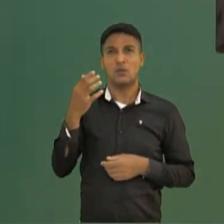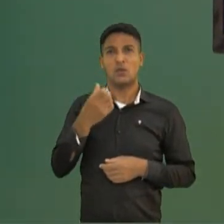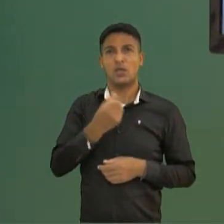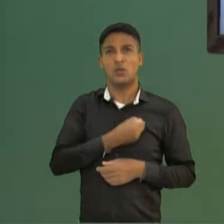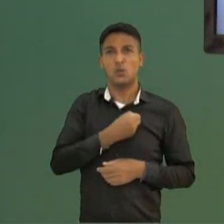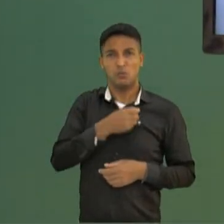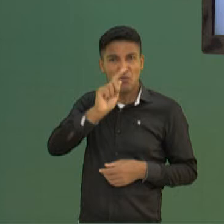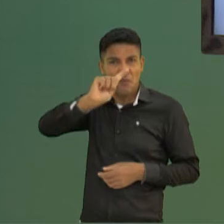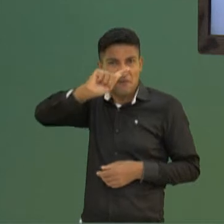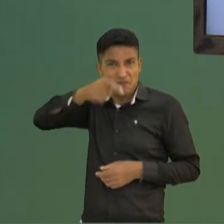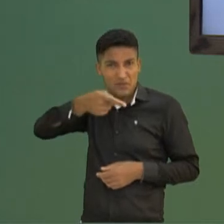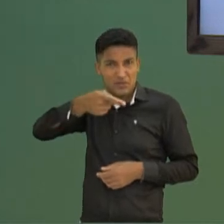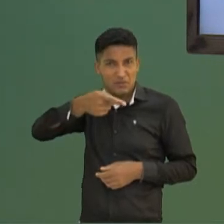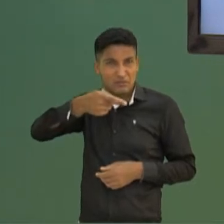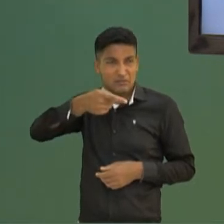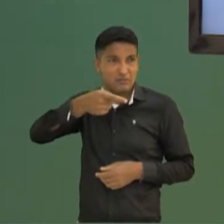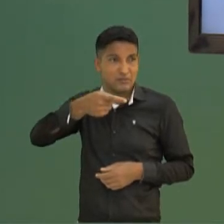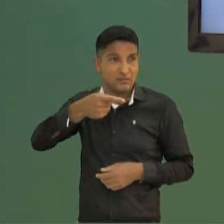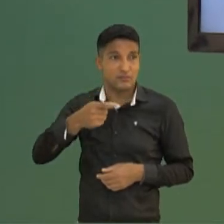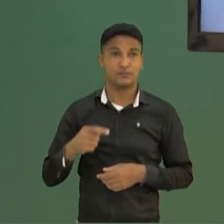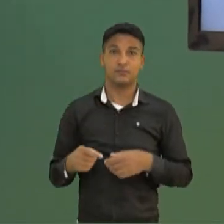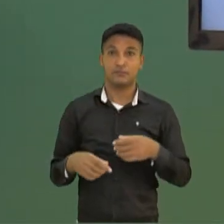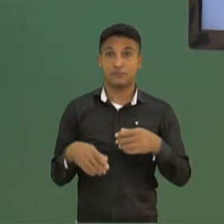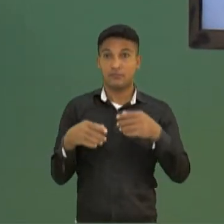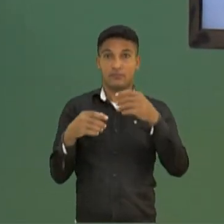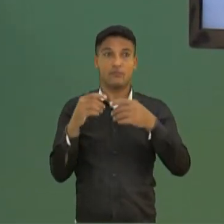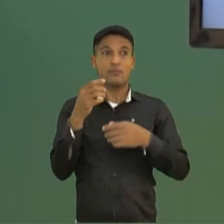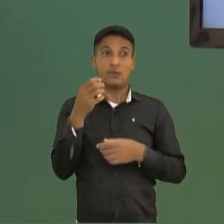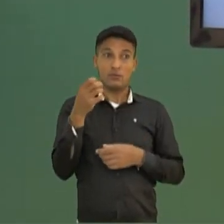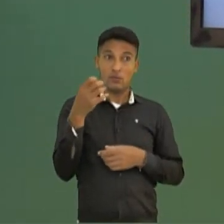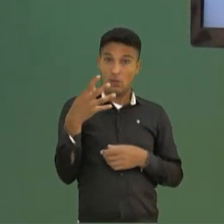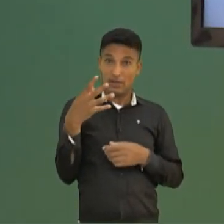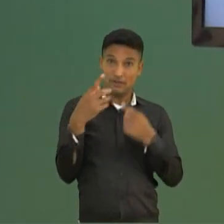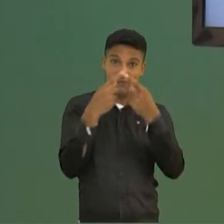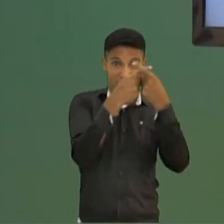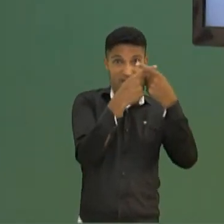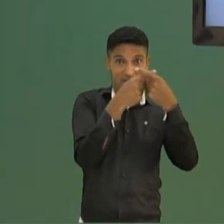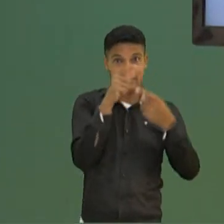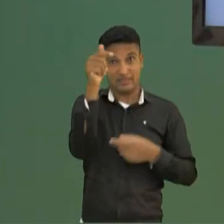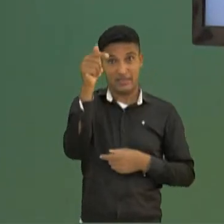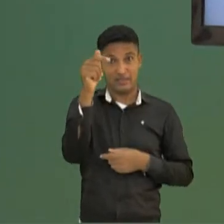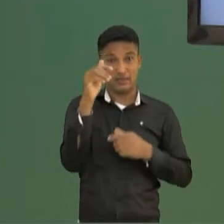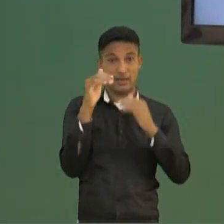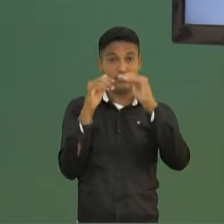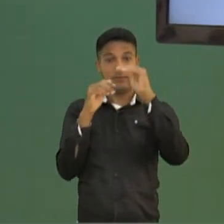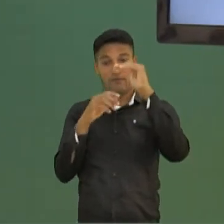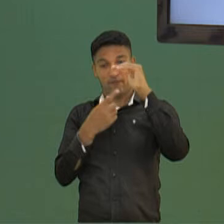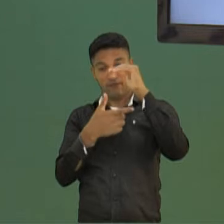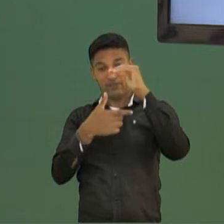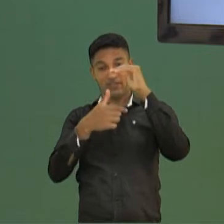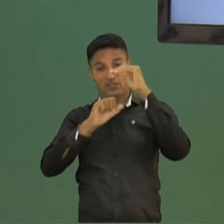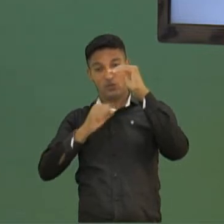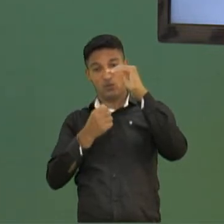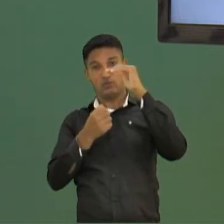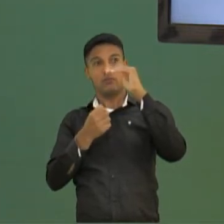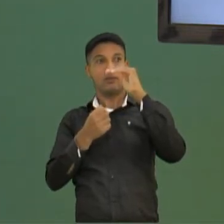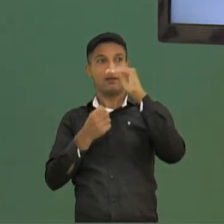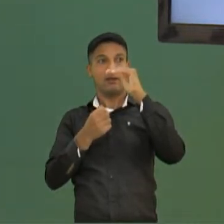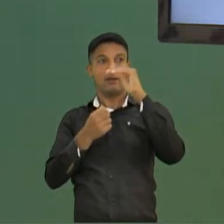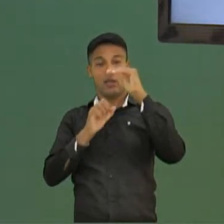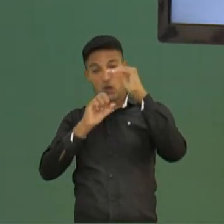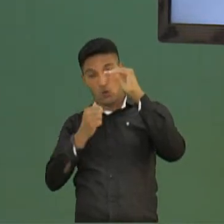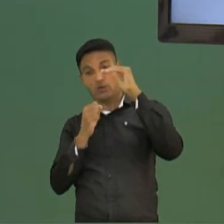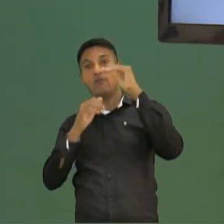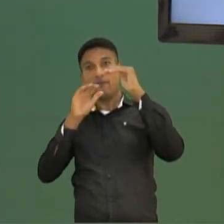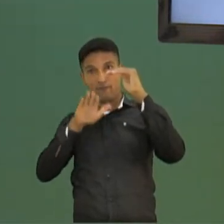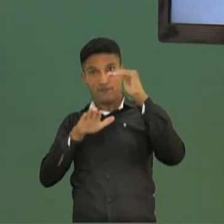números decimais. 4 vezes 7, ou 7 vezes 4, 28. Vão 2. 7 vezes 0,